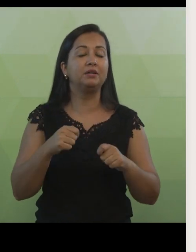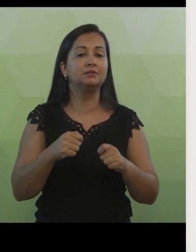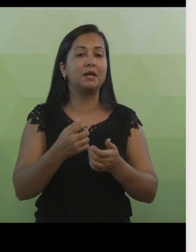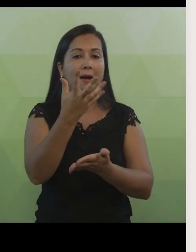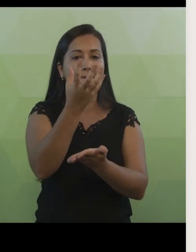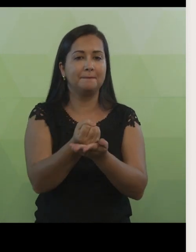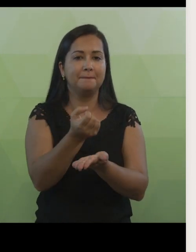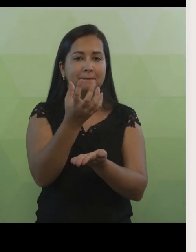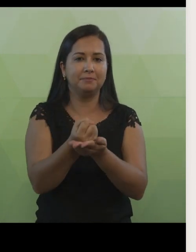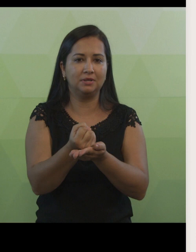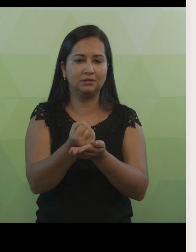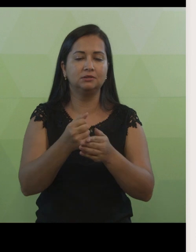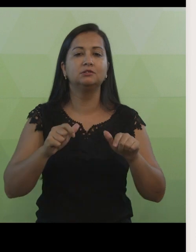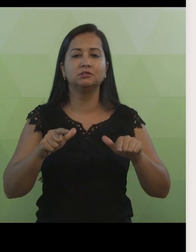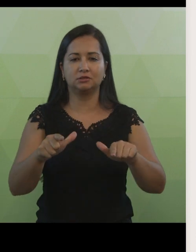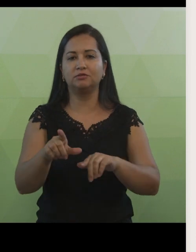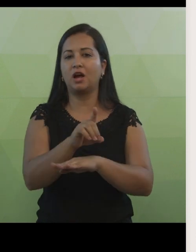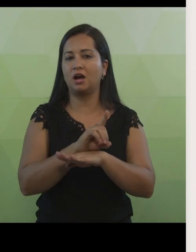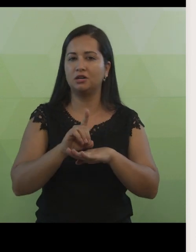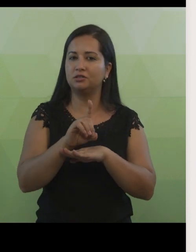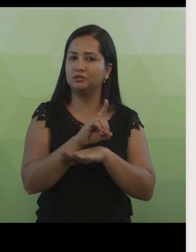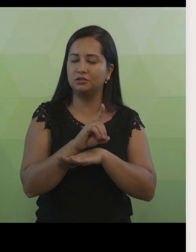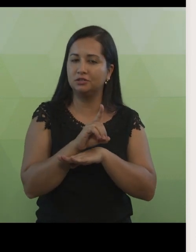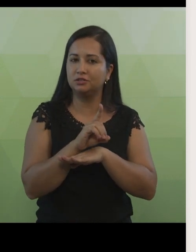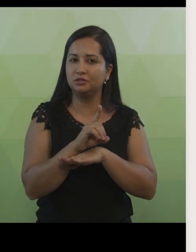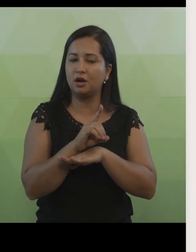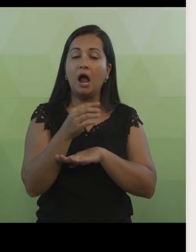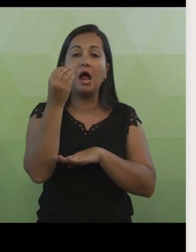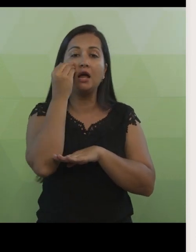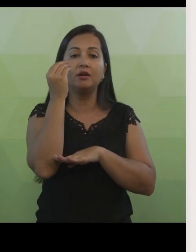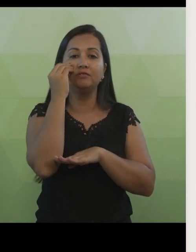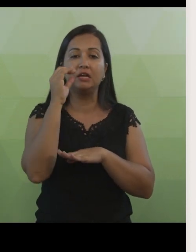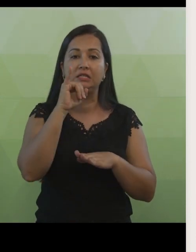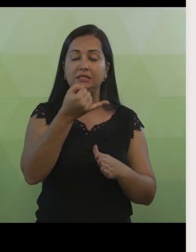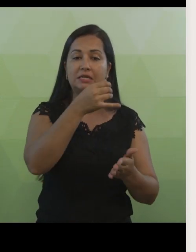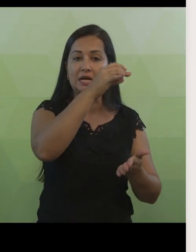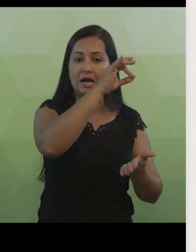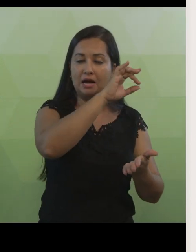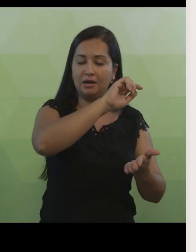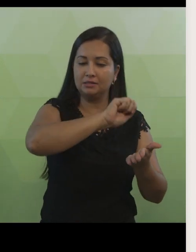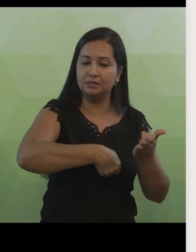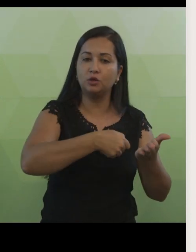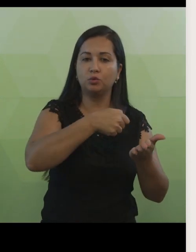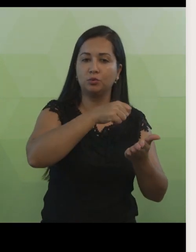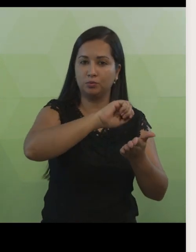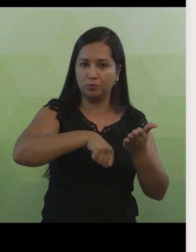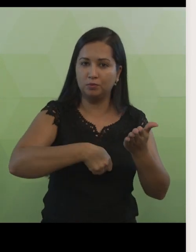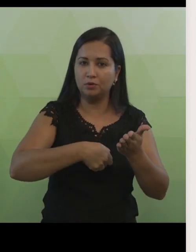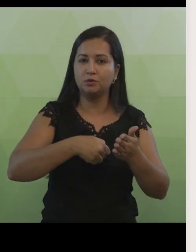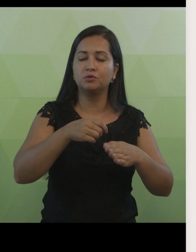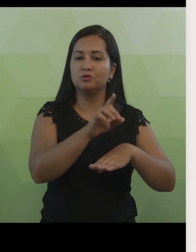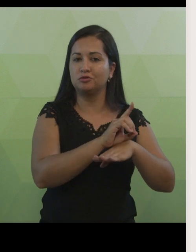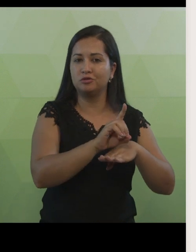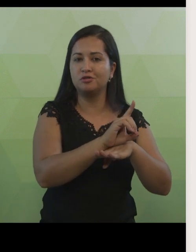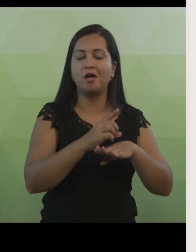ele irá baixar o certificado e verificar online se a assinatura do certificado está igual à assinatura contida na